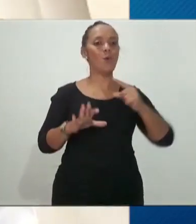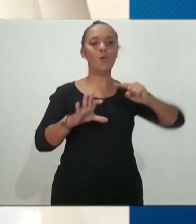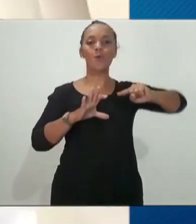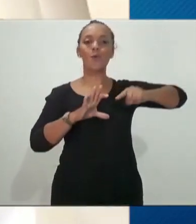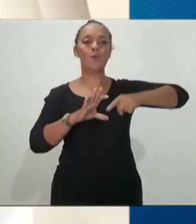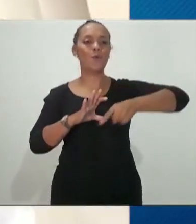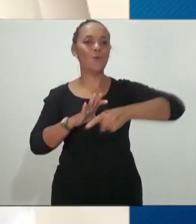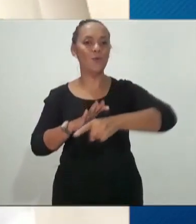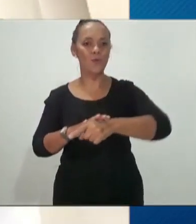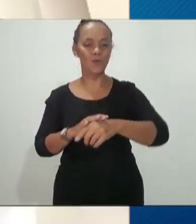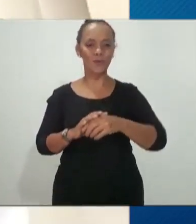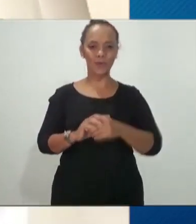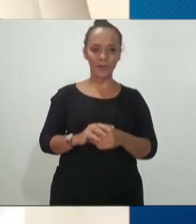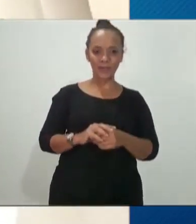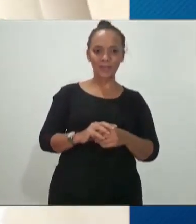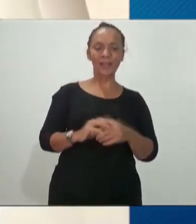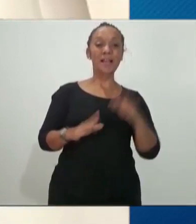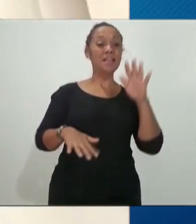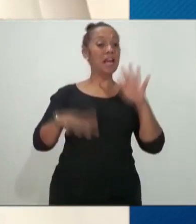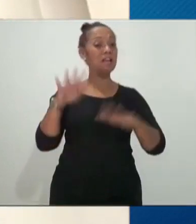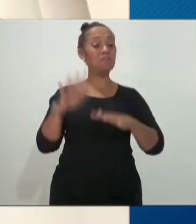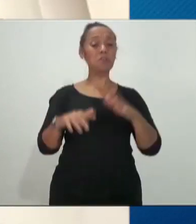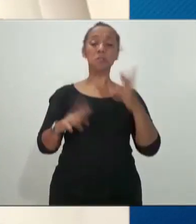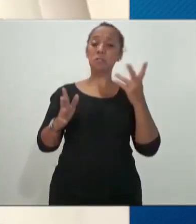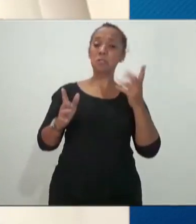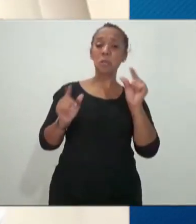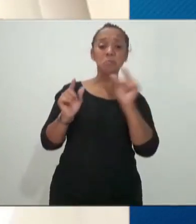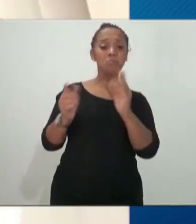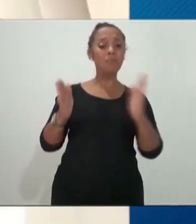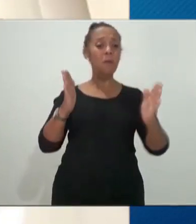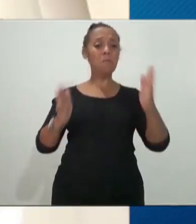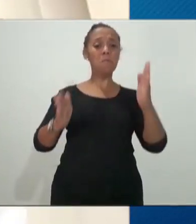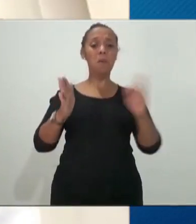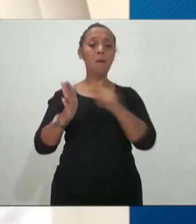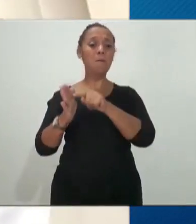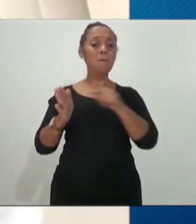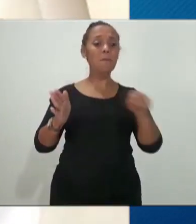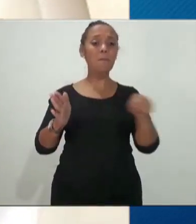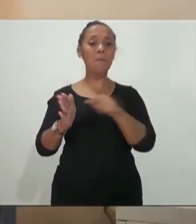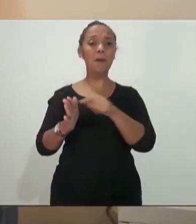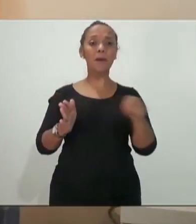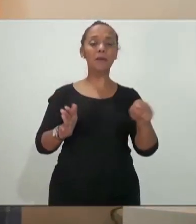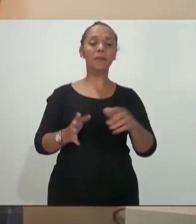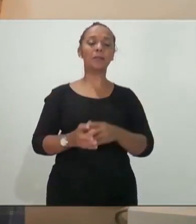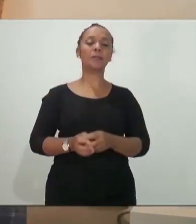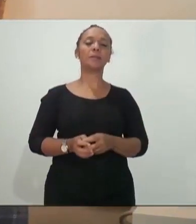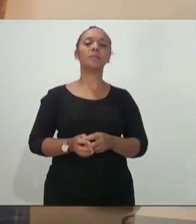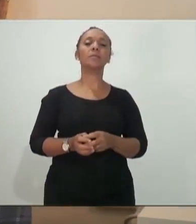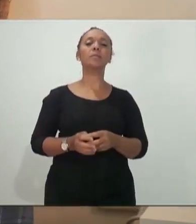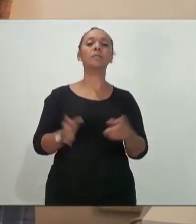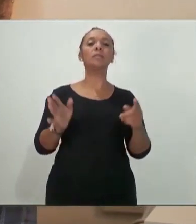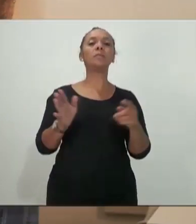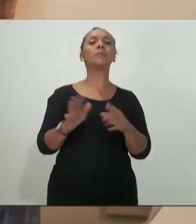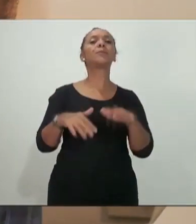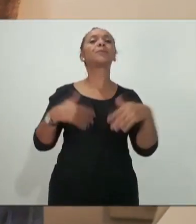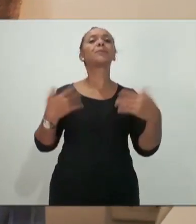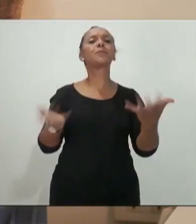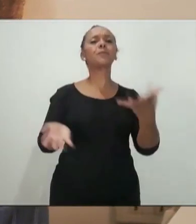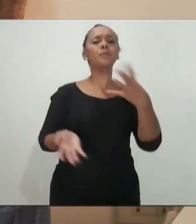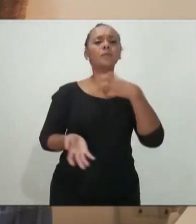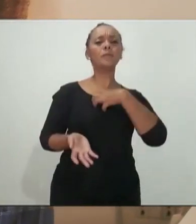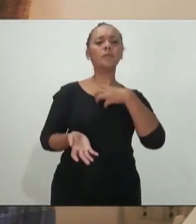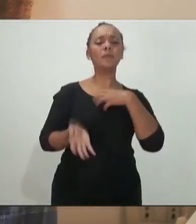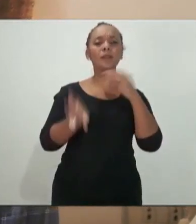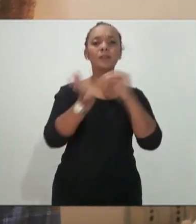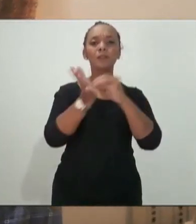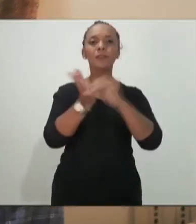né? Sem de fato significar uma oxigenação baixa. Quais são os sintomas, além da falta